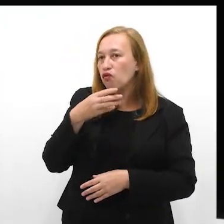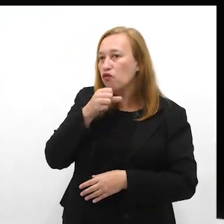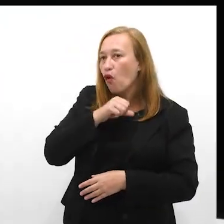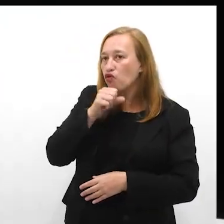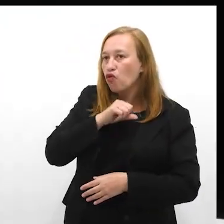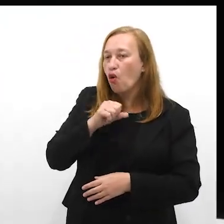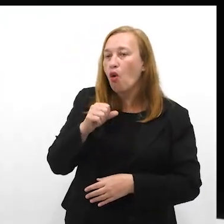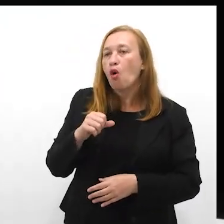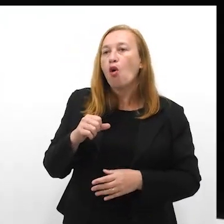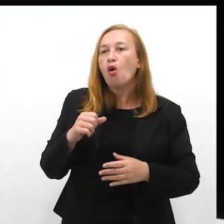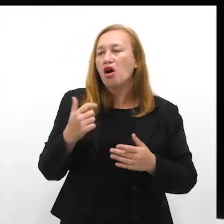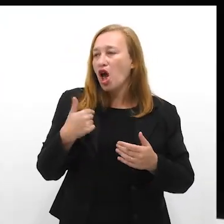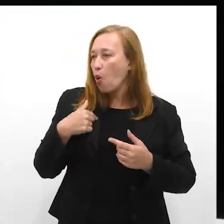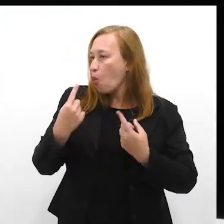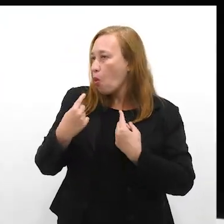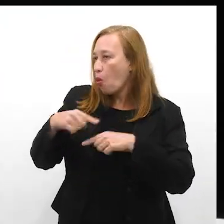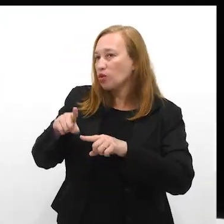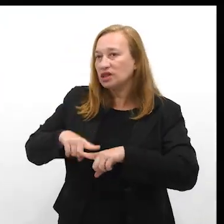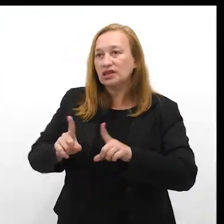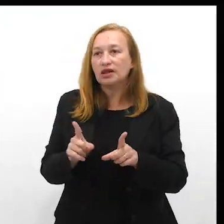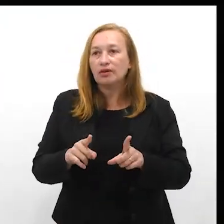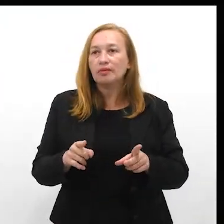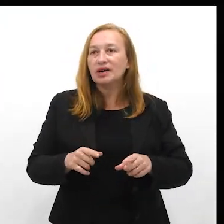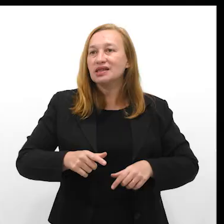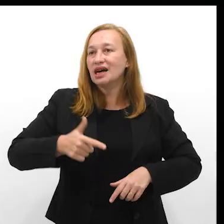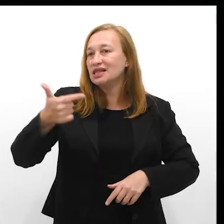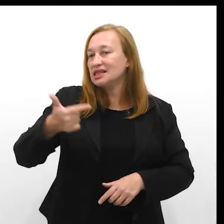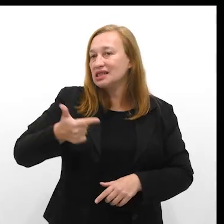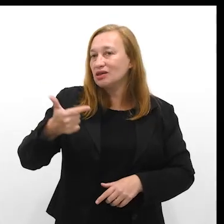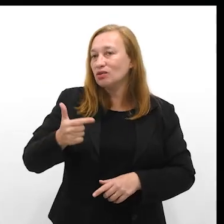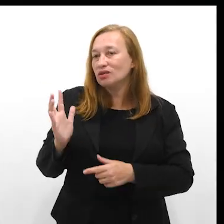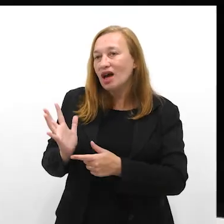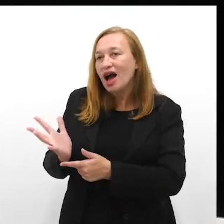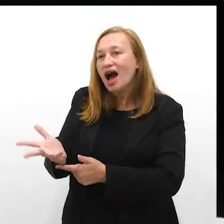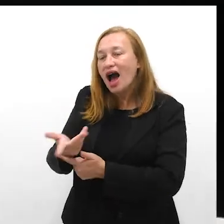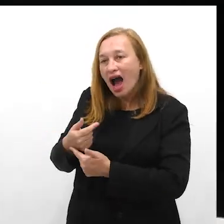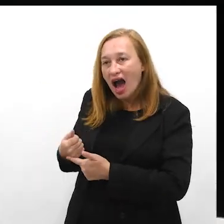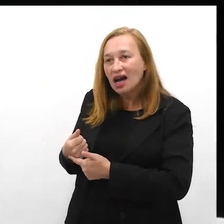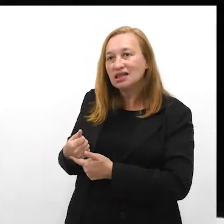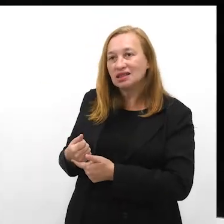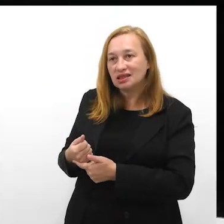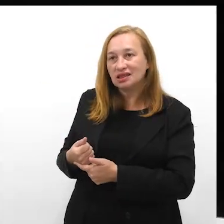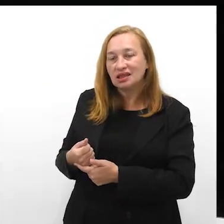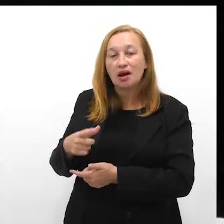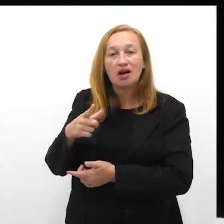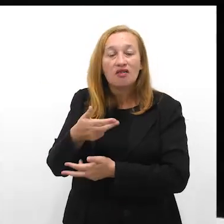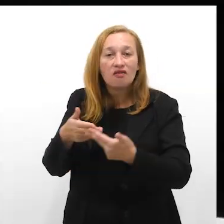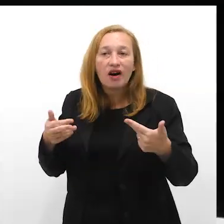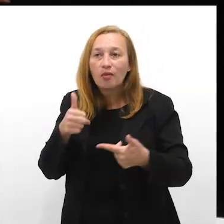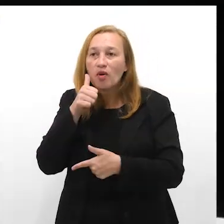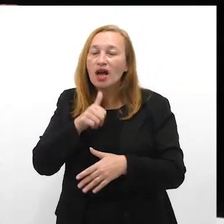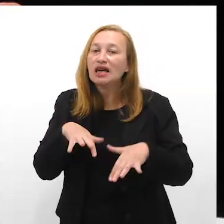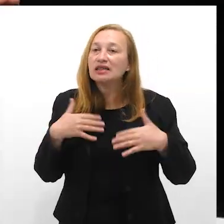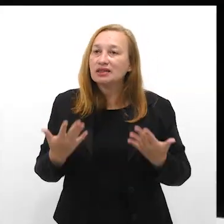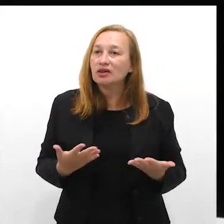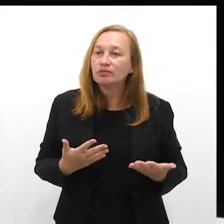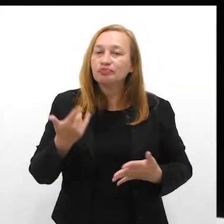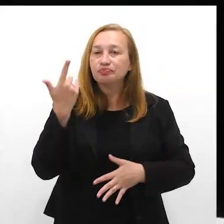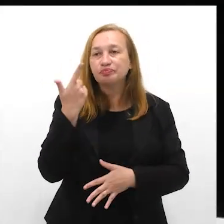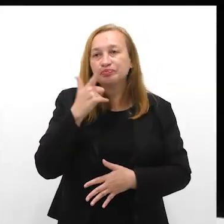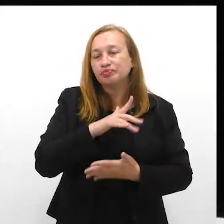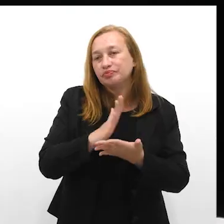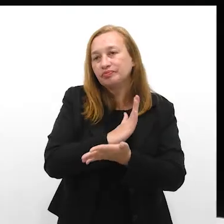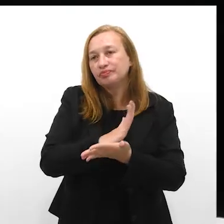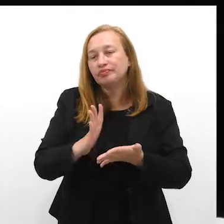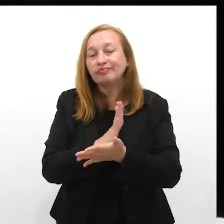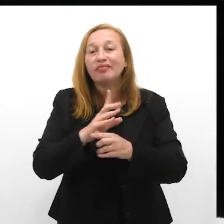sou contra isso, porque acho que é um espaço Empastelação aberto. é uma classe Mas é a segunda arte de ali da feminino, muita escultura. mulher, né? Muita mulher. É. Então,